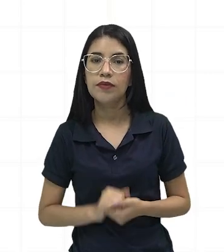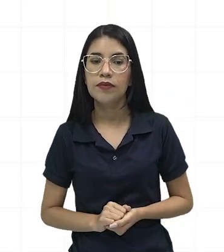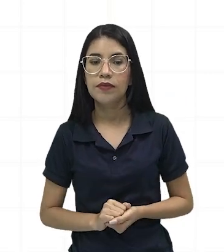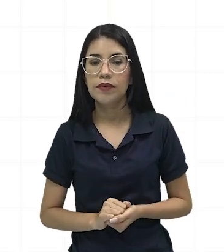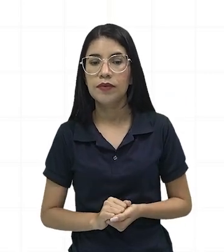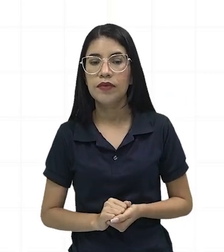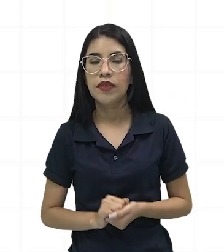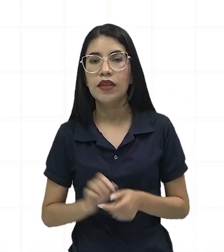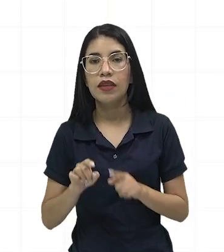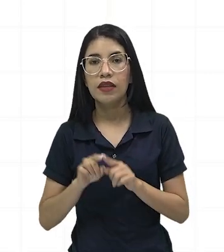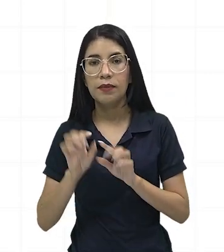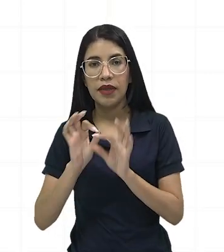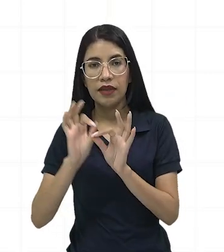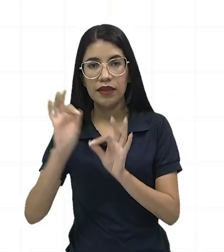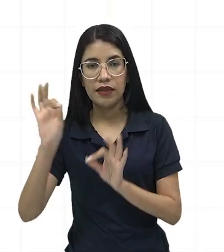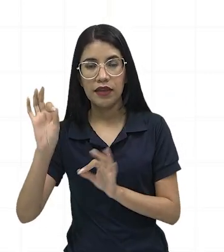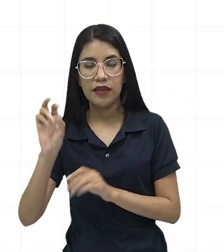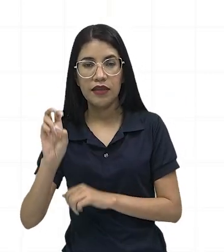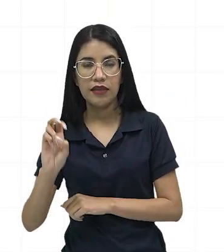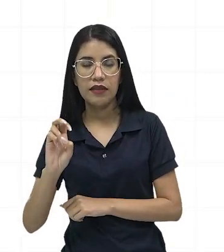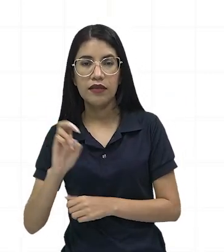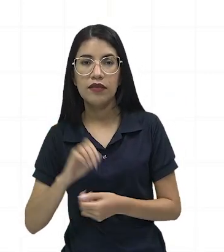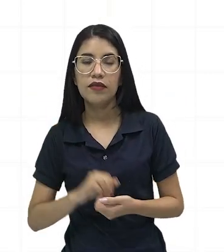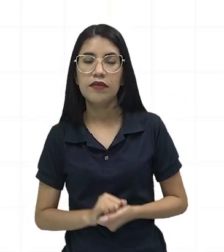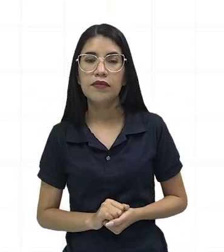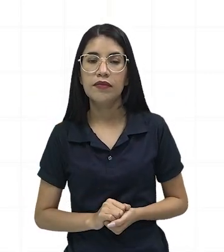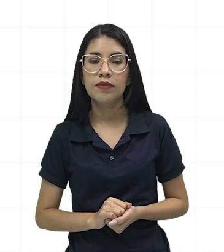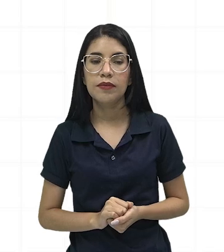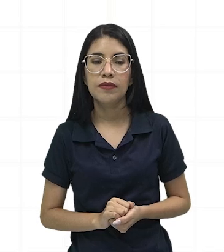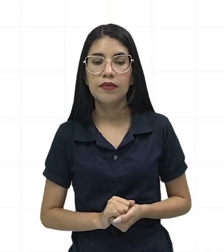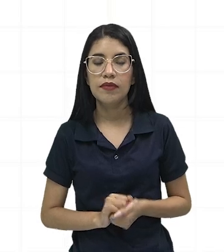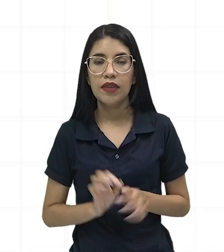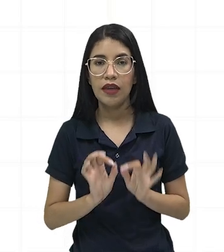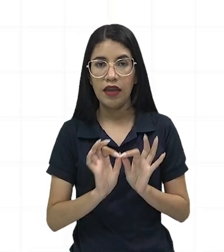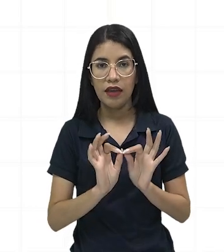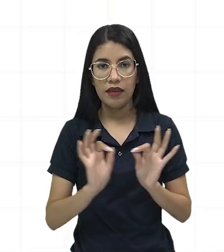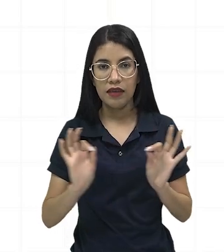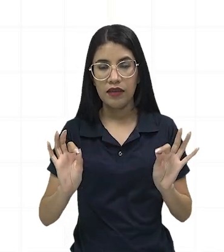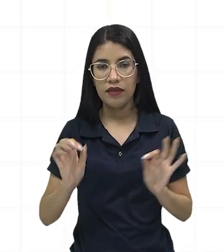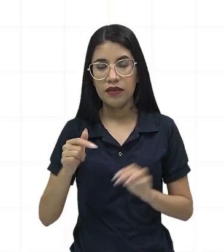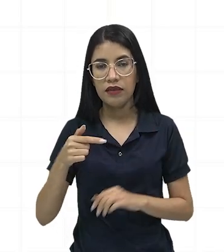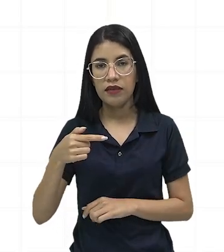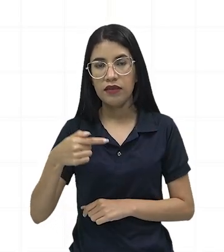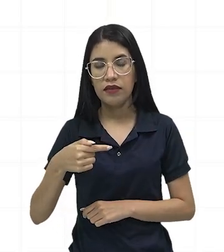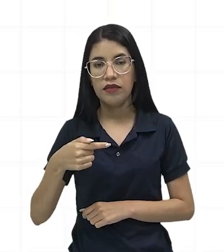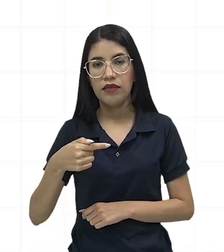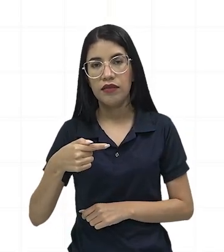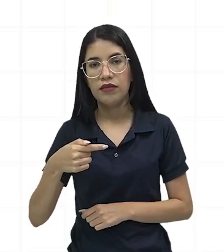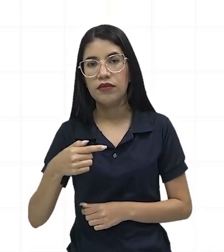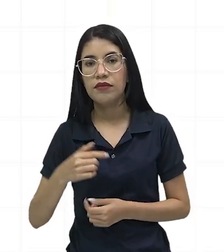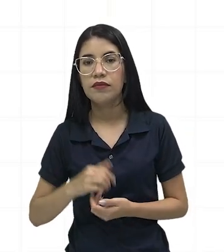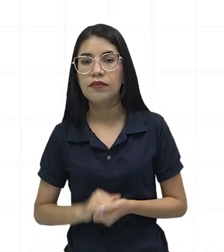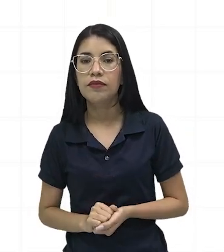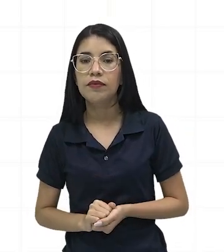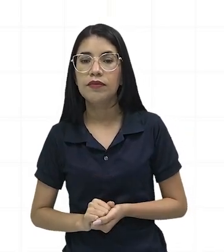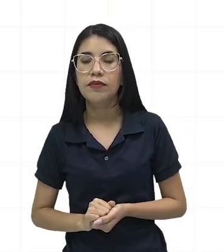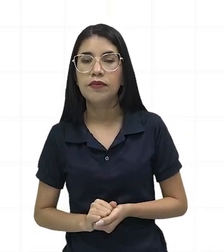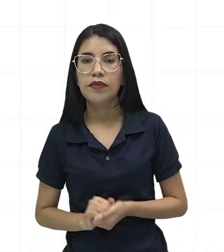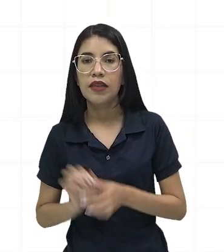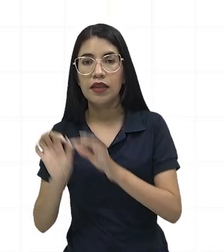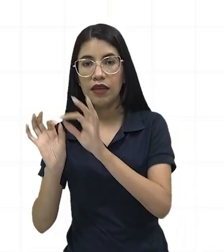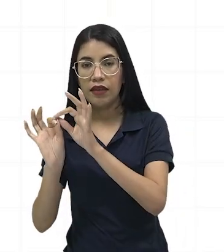aqui também. Temos uma medida aqui, 7 centímetros. Opa, professor,